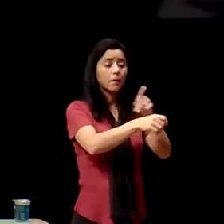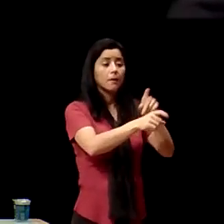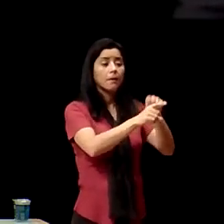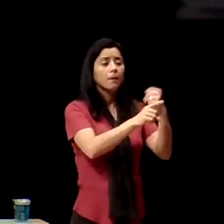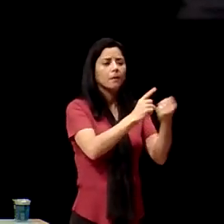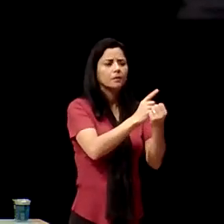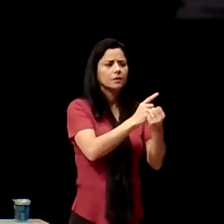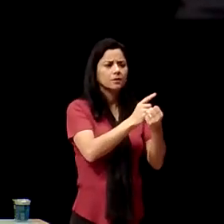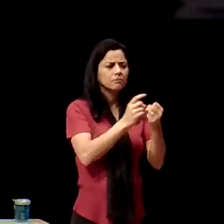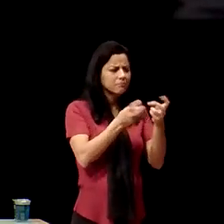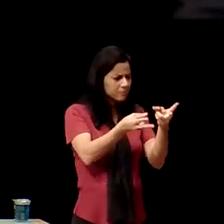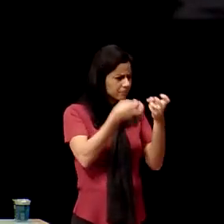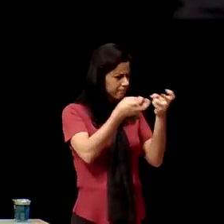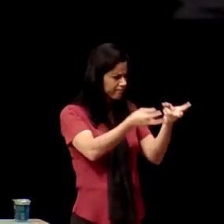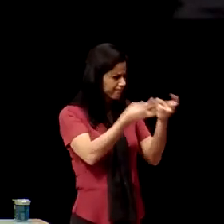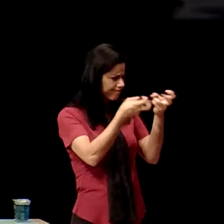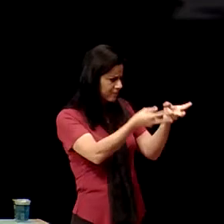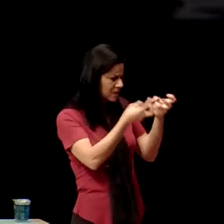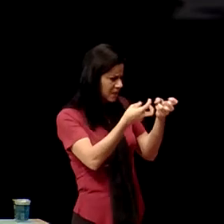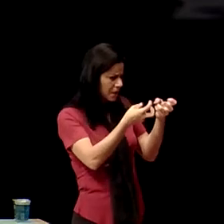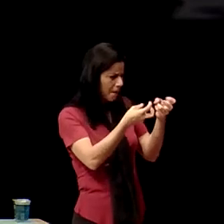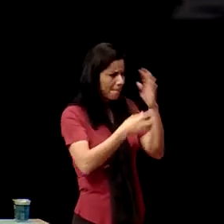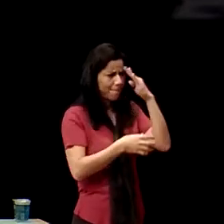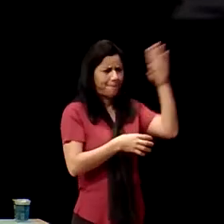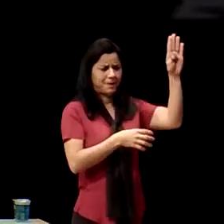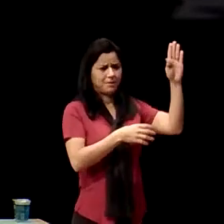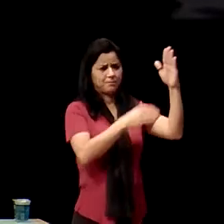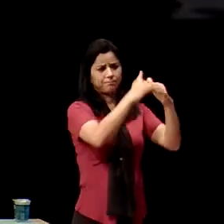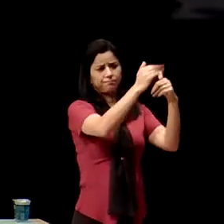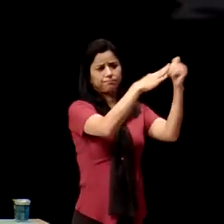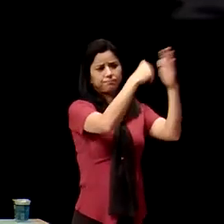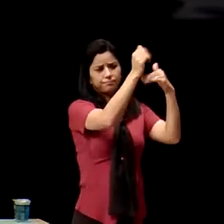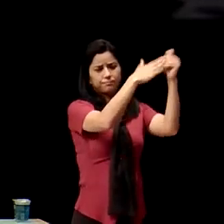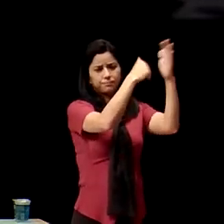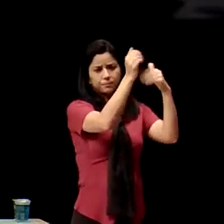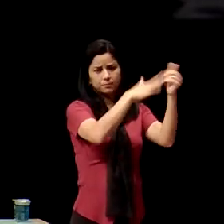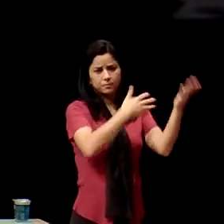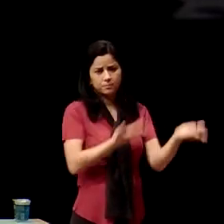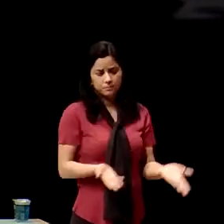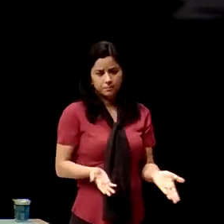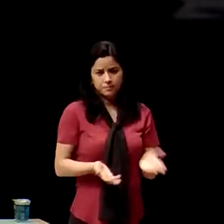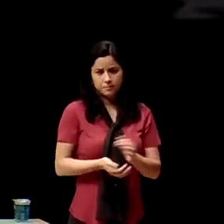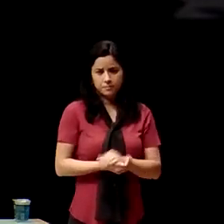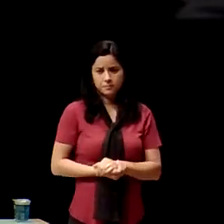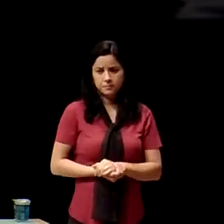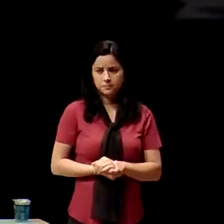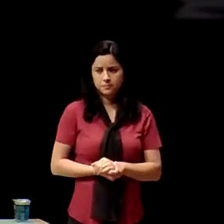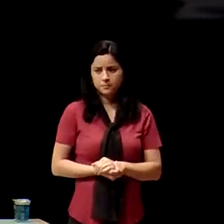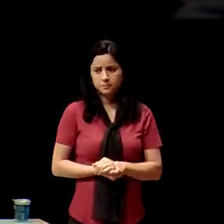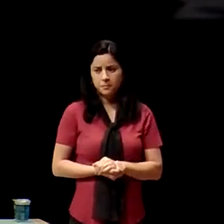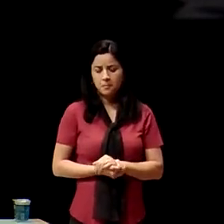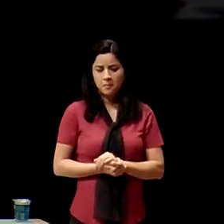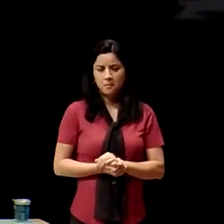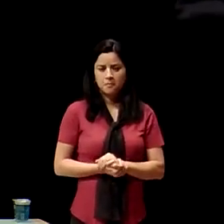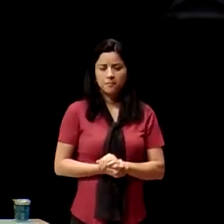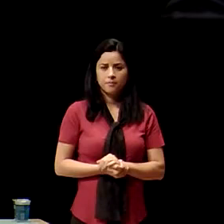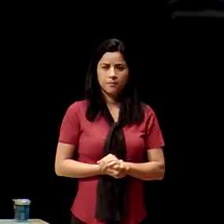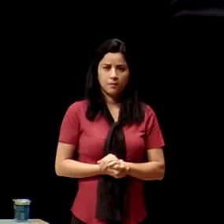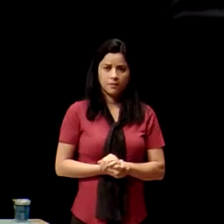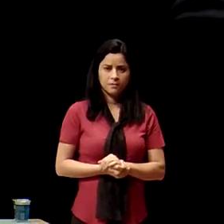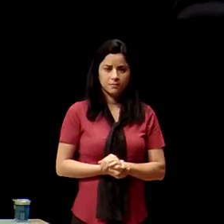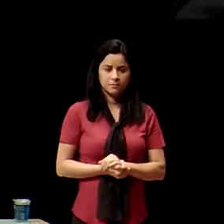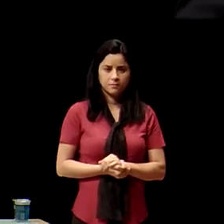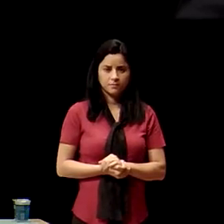vista principalmente como uma profissão. And in Germany, a profession which is more or